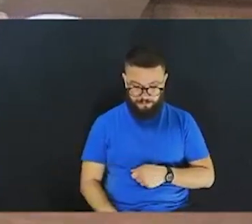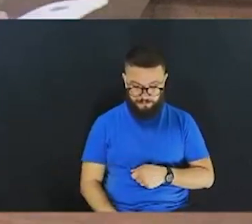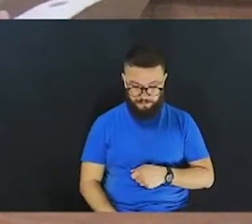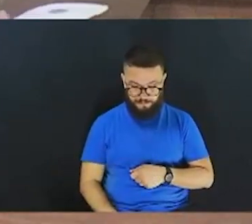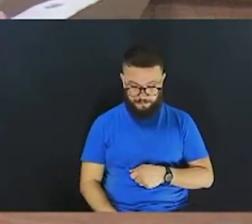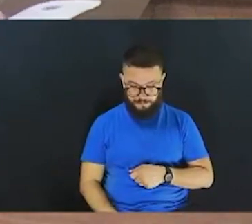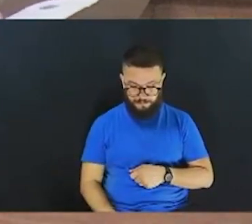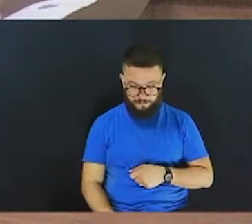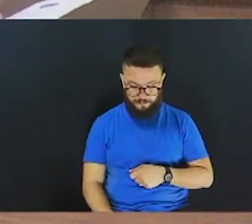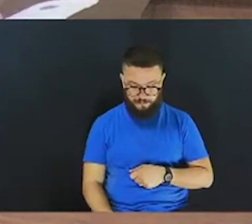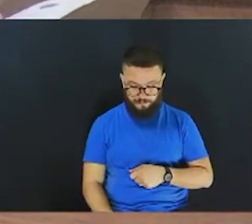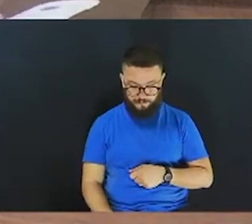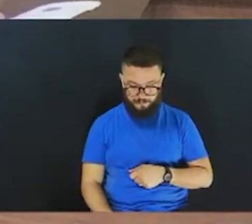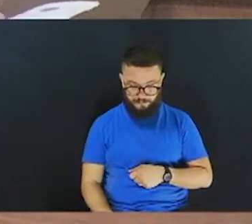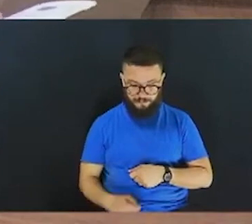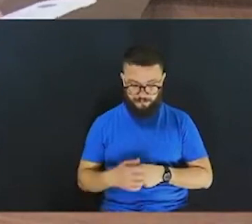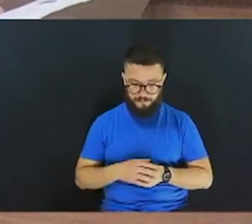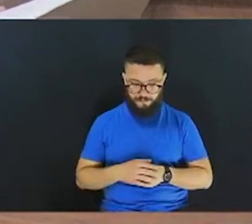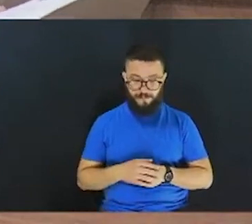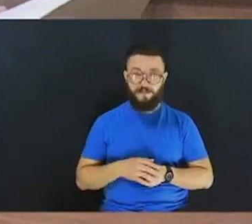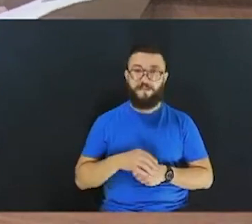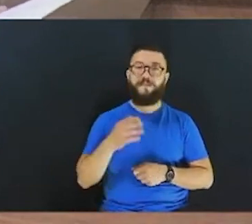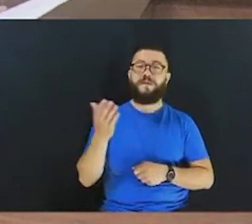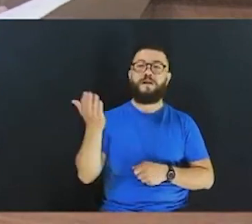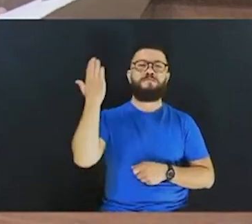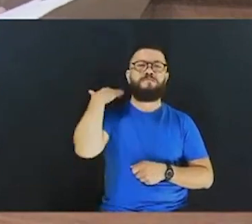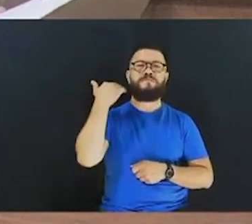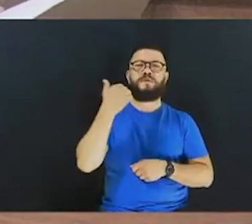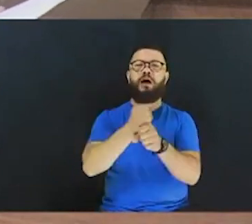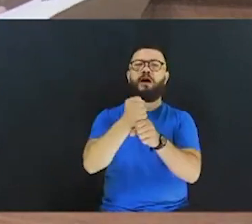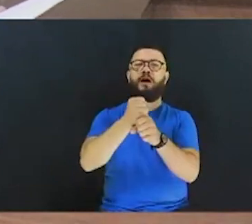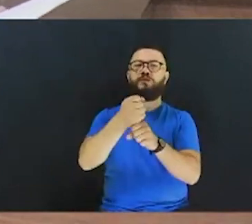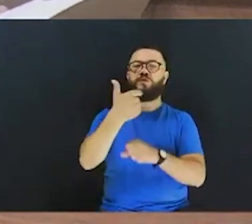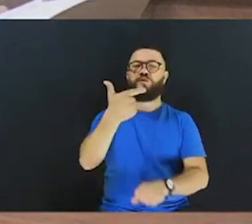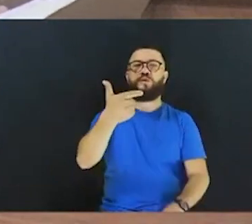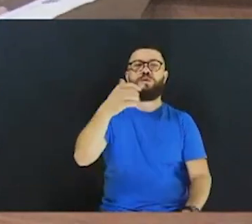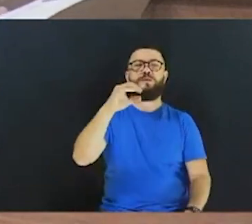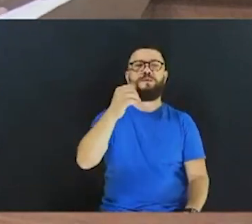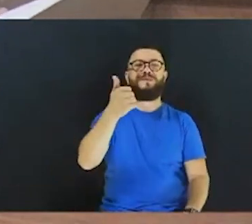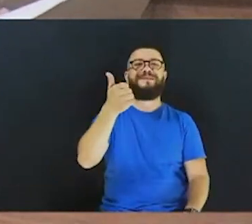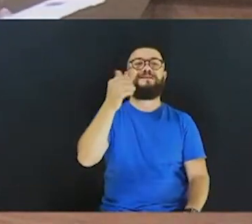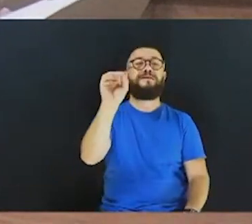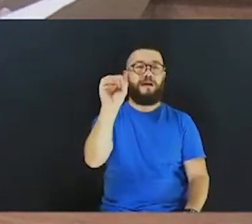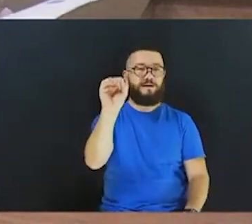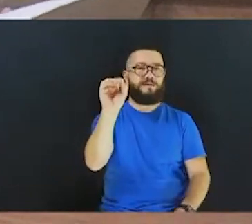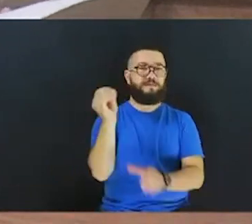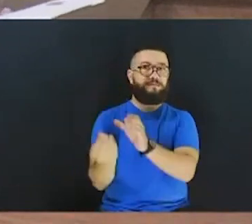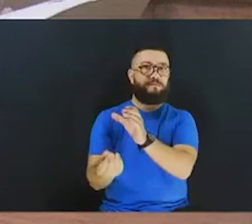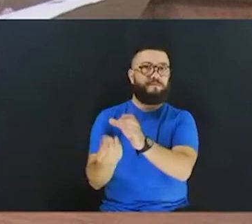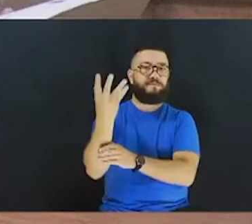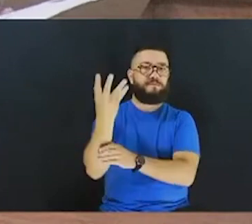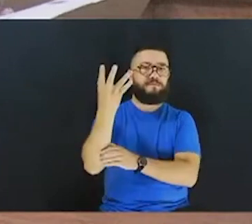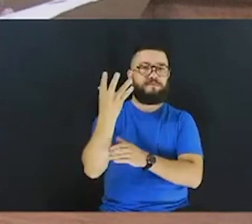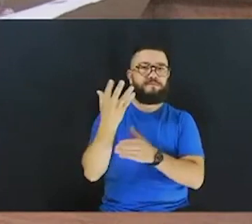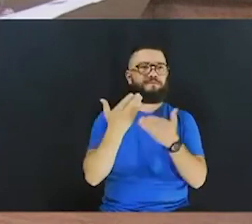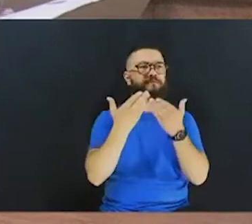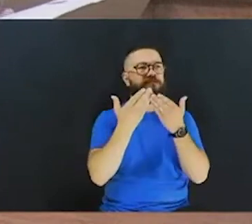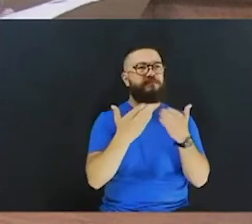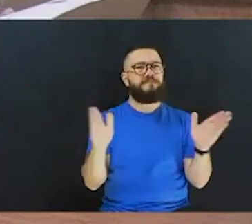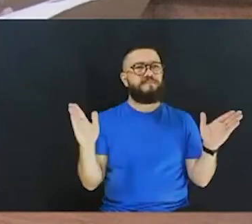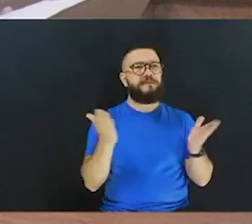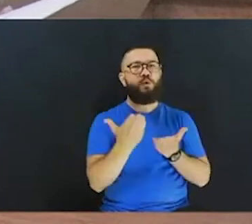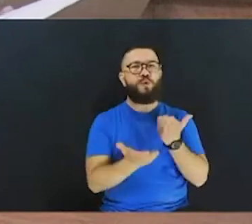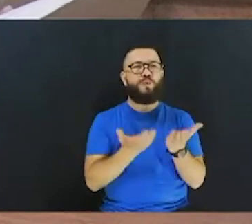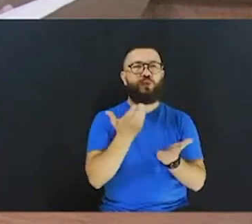advocacia fundado no ano de 2010, tendo como objetivo a busca da excelência na prestação de serviços jurídicos,